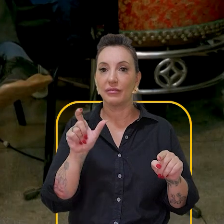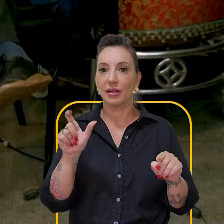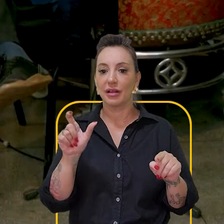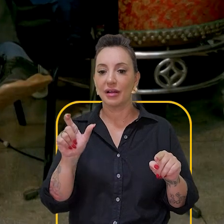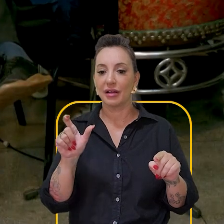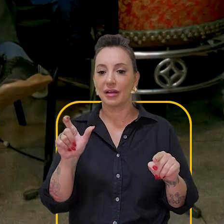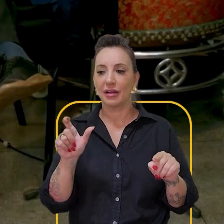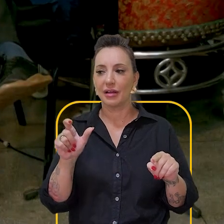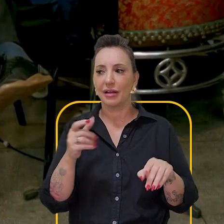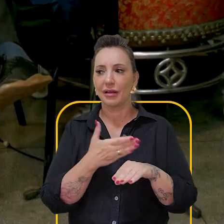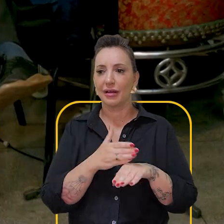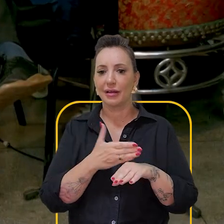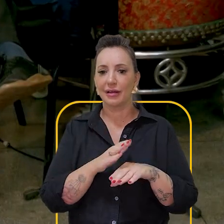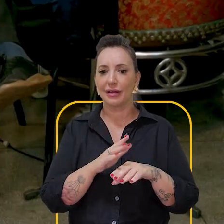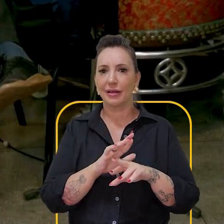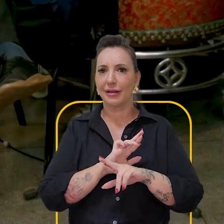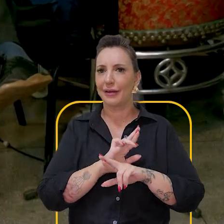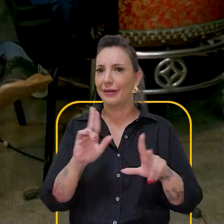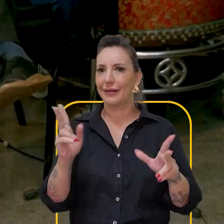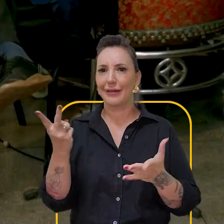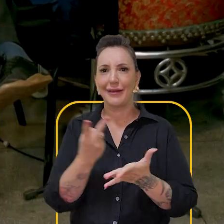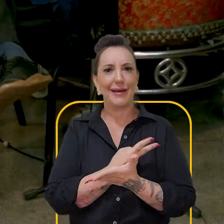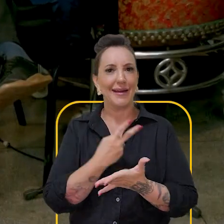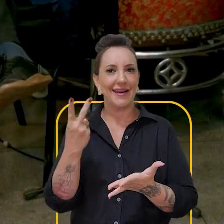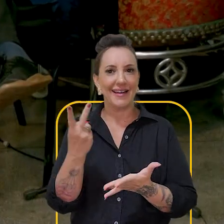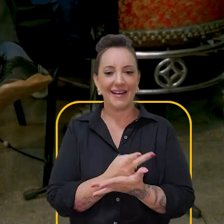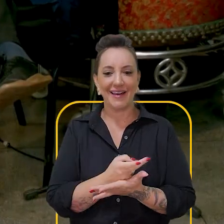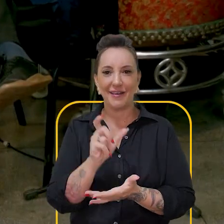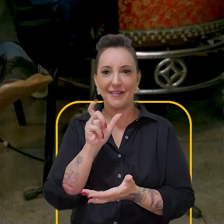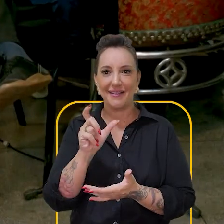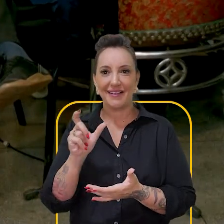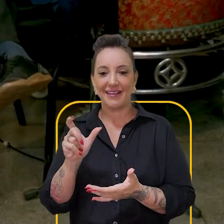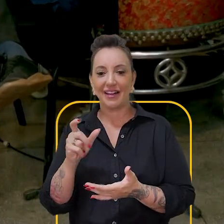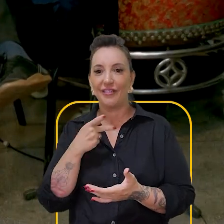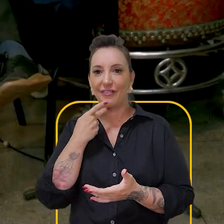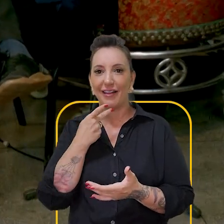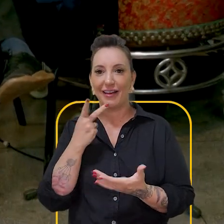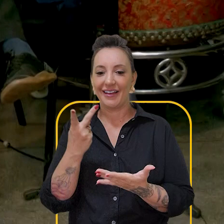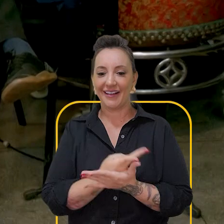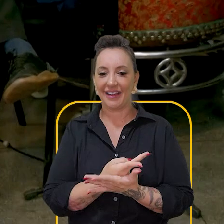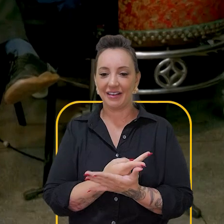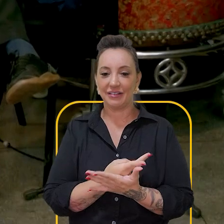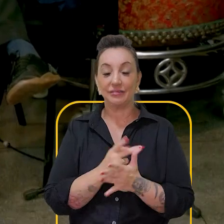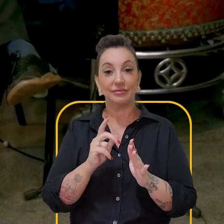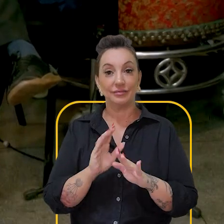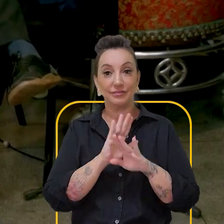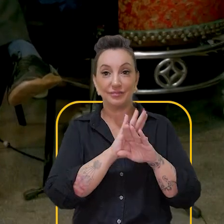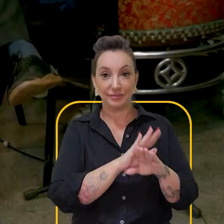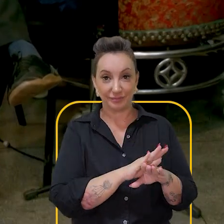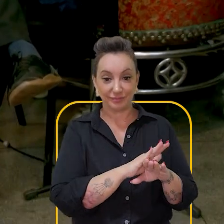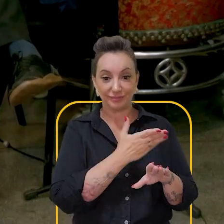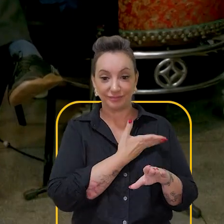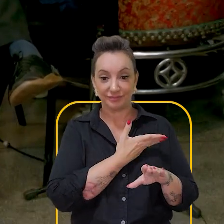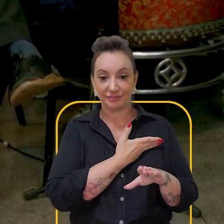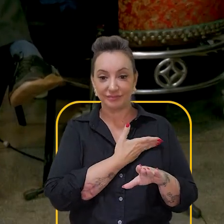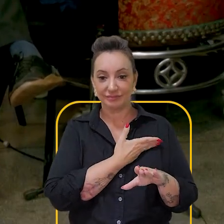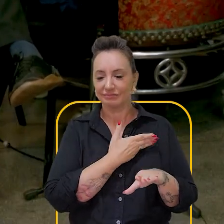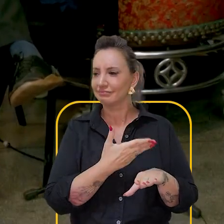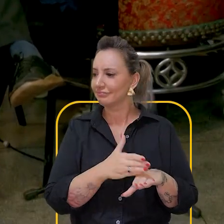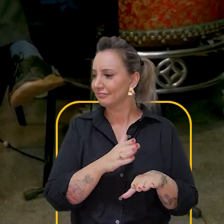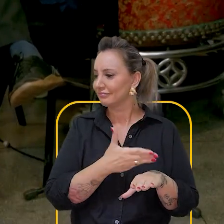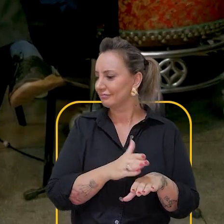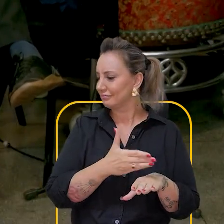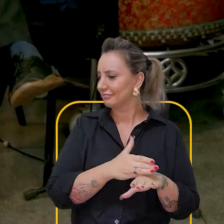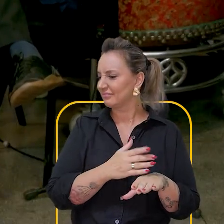favor desse meu amigo Gonçalo eu treinei com ele um ano e meio mais ou menos antes de entrar pra academia de verdade que idade o